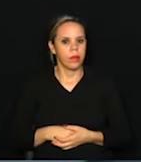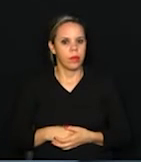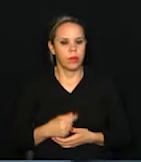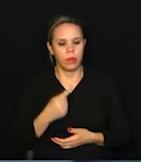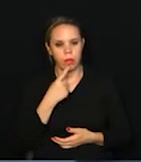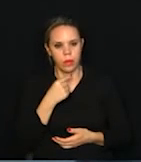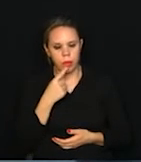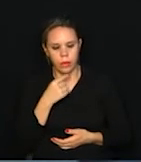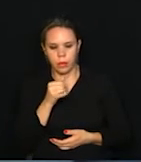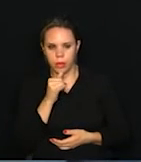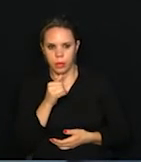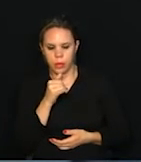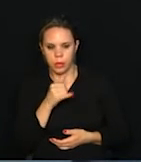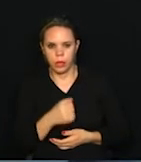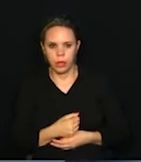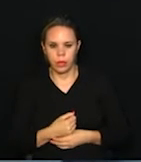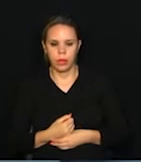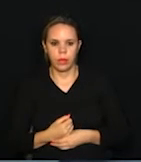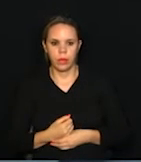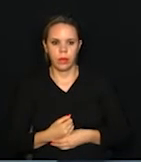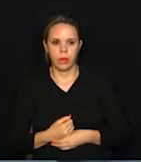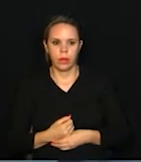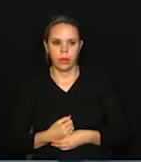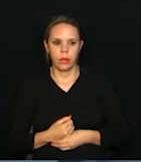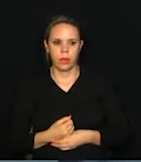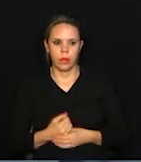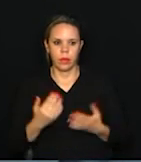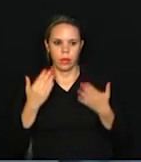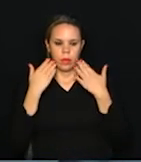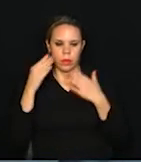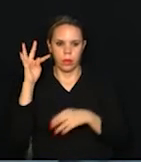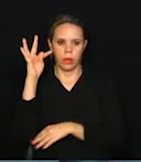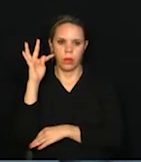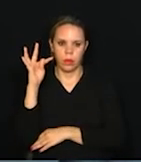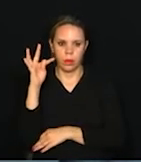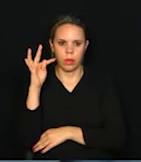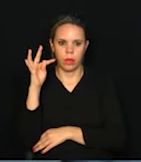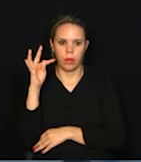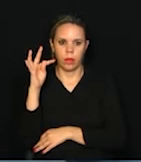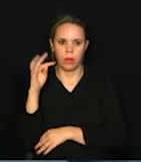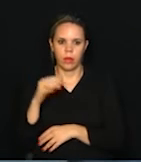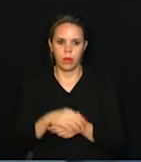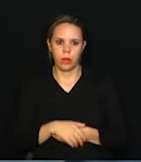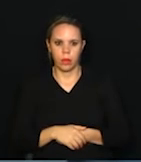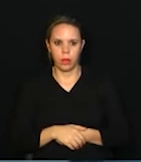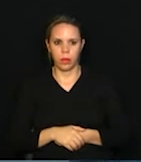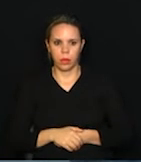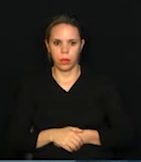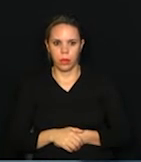como é o caso ali do em frente ao terminal satélite Iris 1, que